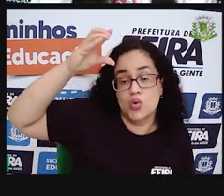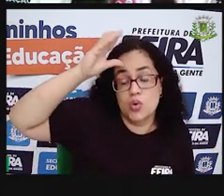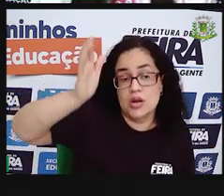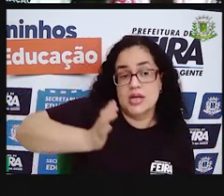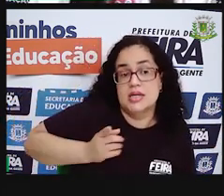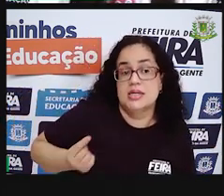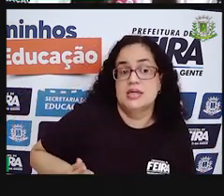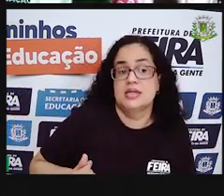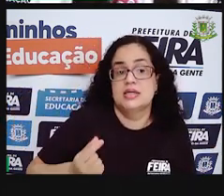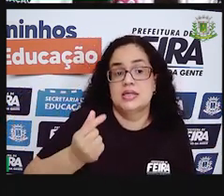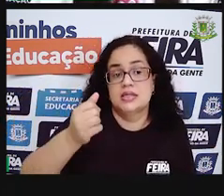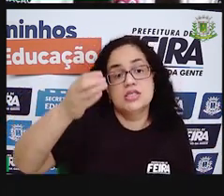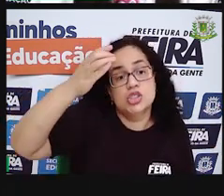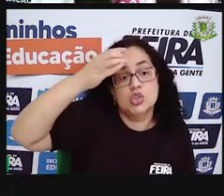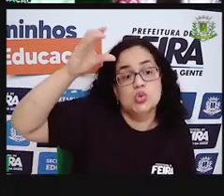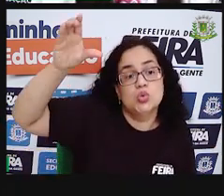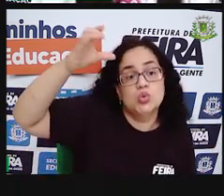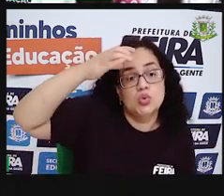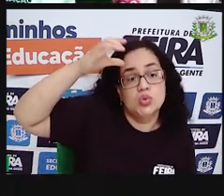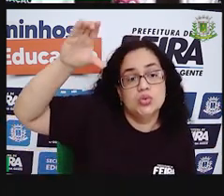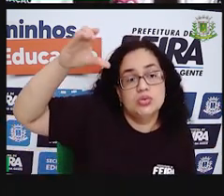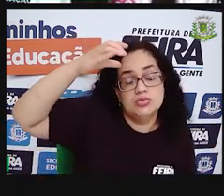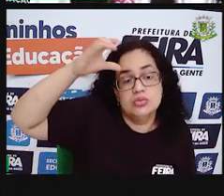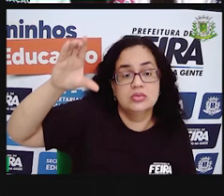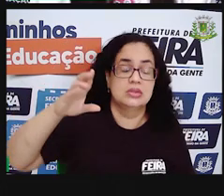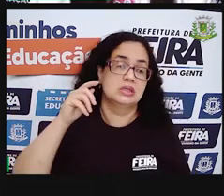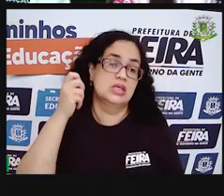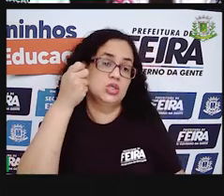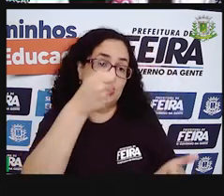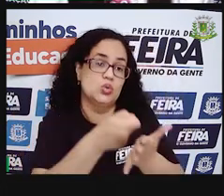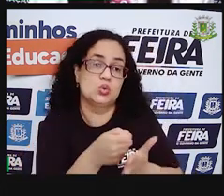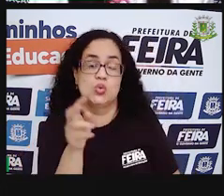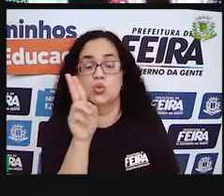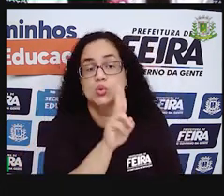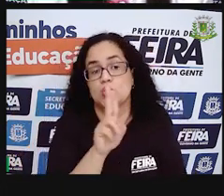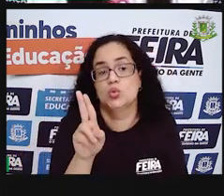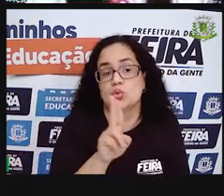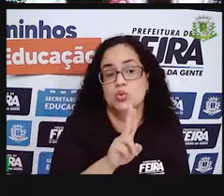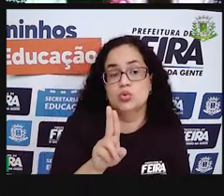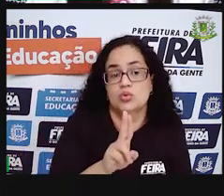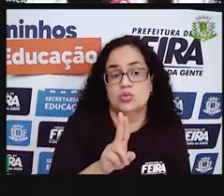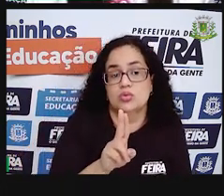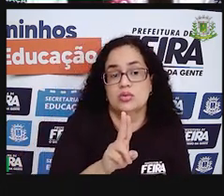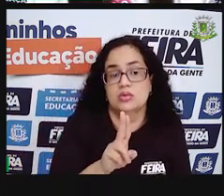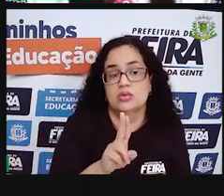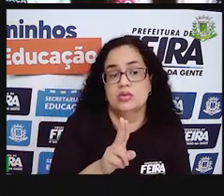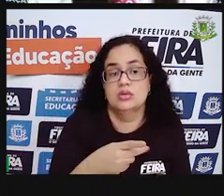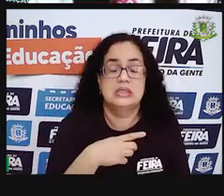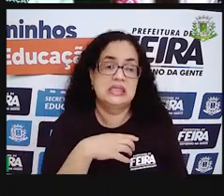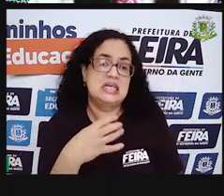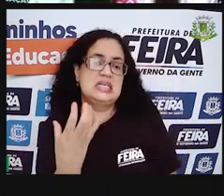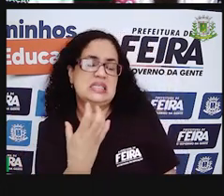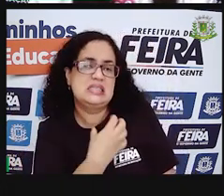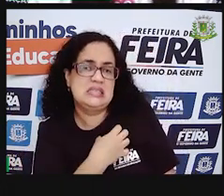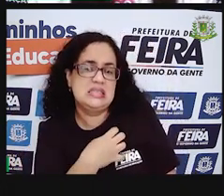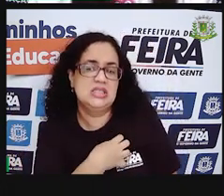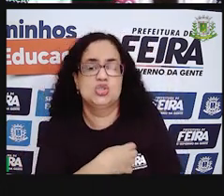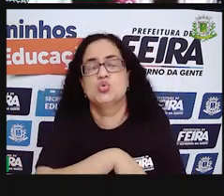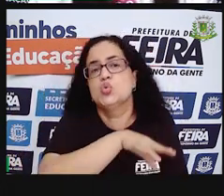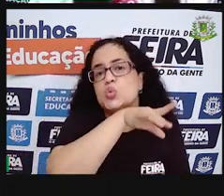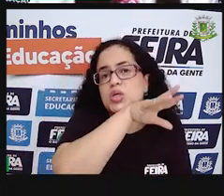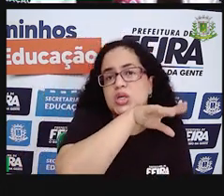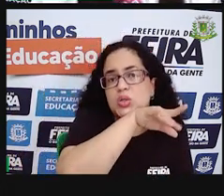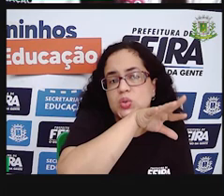riqueza cultural. E elas não devem ser taxadas ou nomeadas com nomes que trazem um sentido negativo,